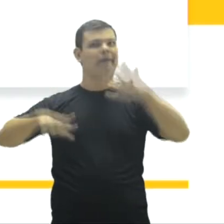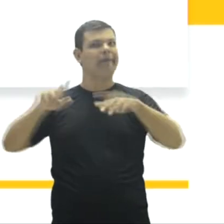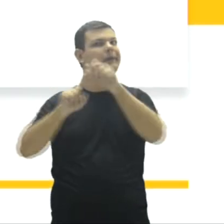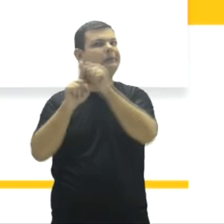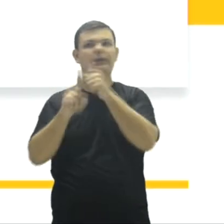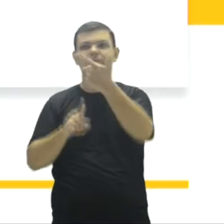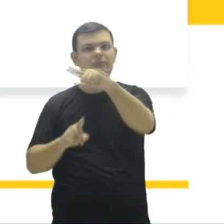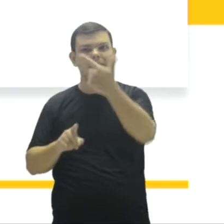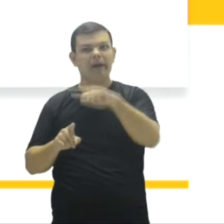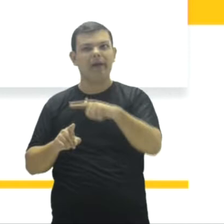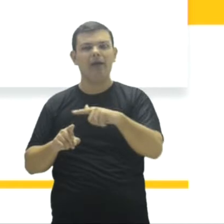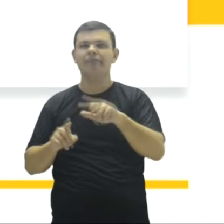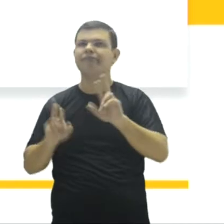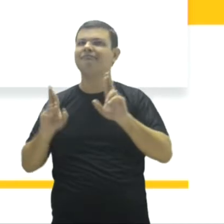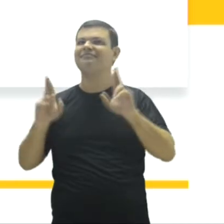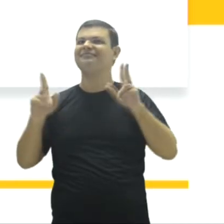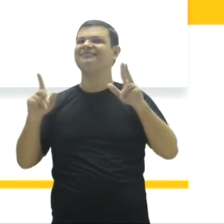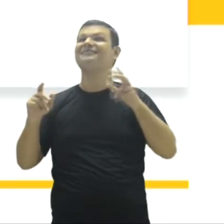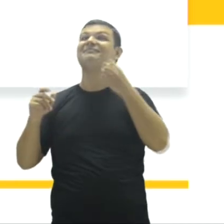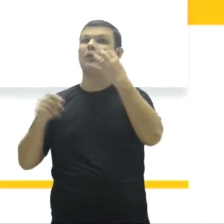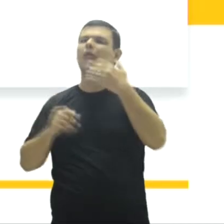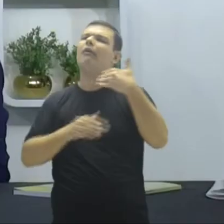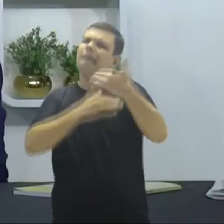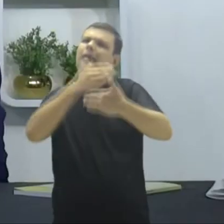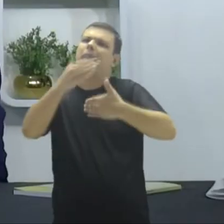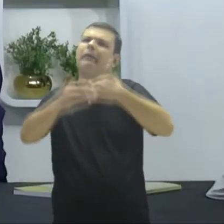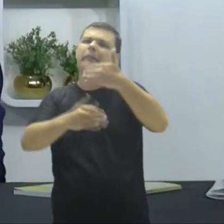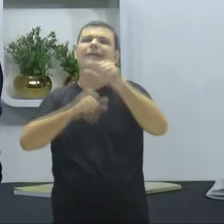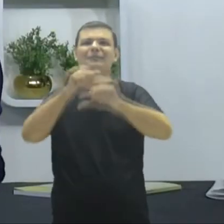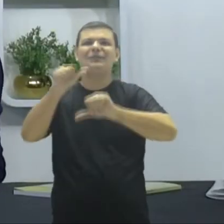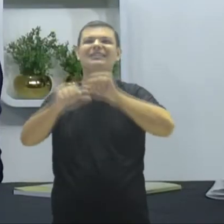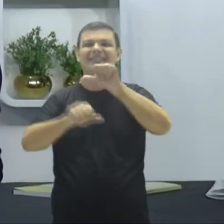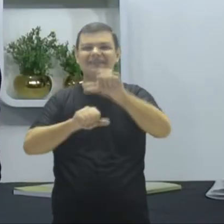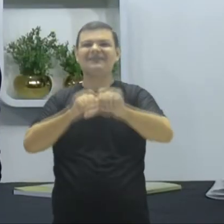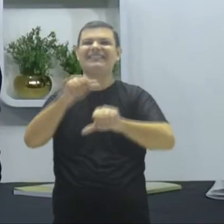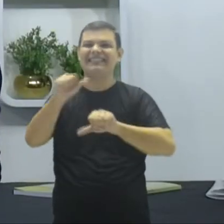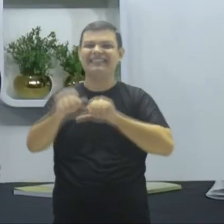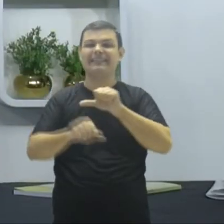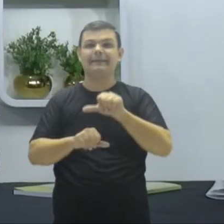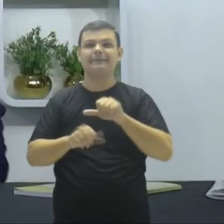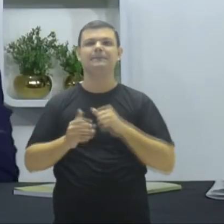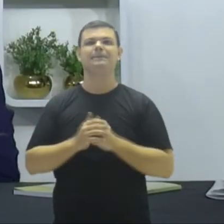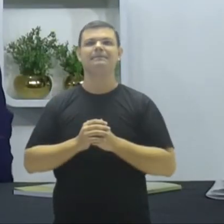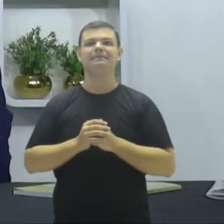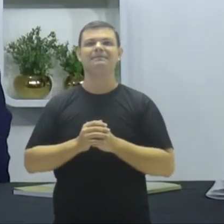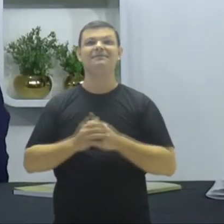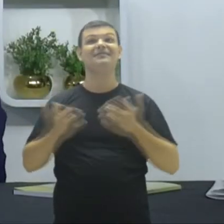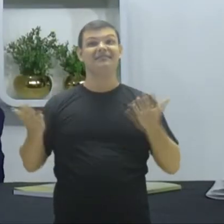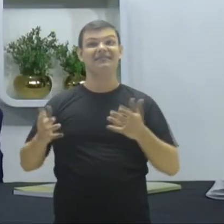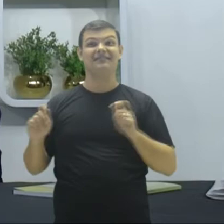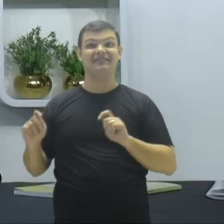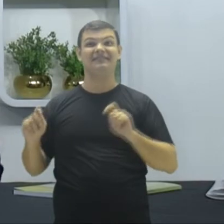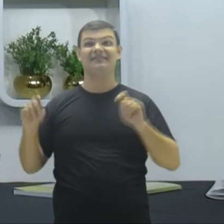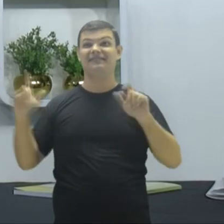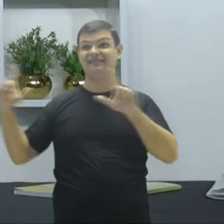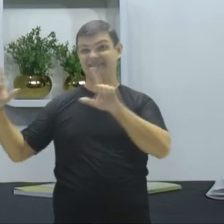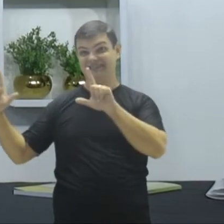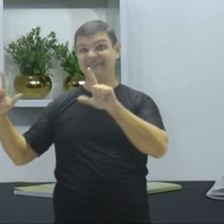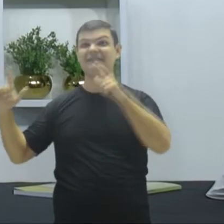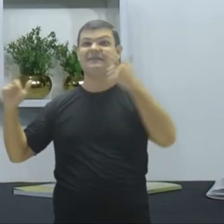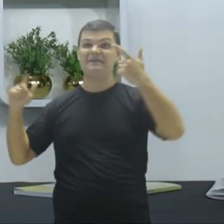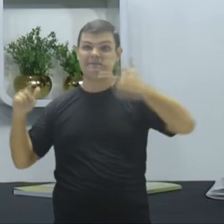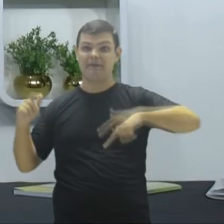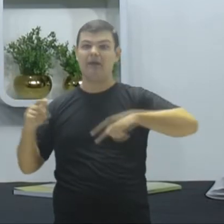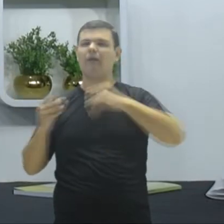isso, né? Isso vai mudando conforme o calendário anual, tá certo? Agora nós vamos acompanhar as imagens e avançar aqui na nossa explicação